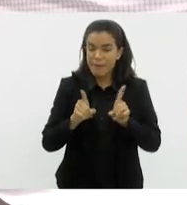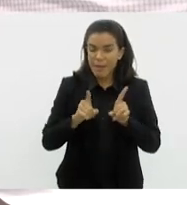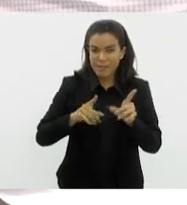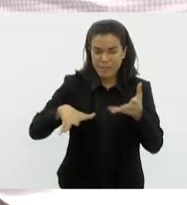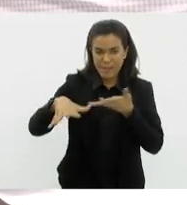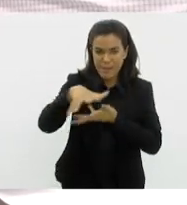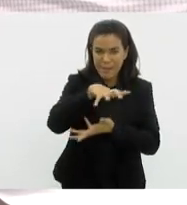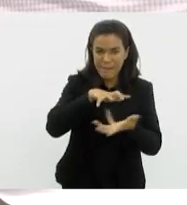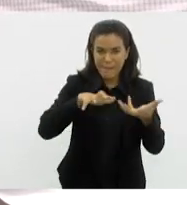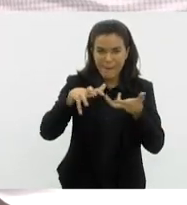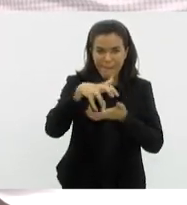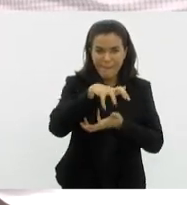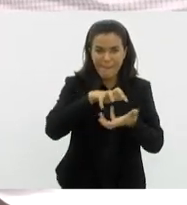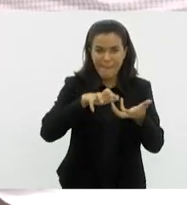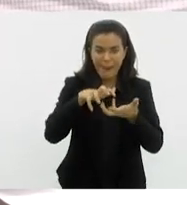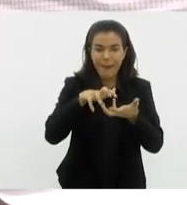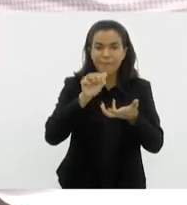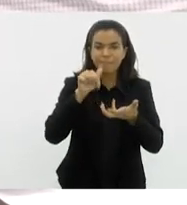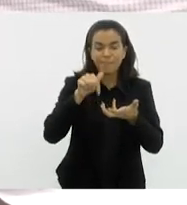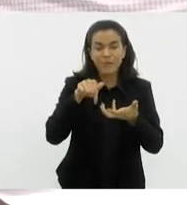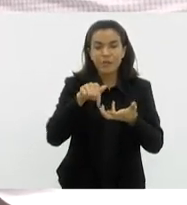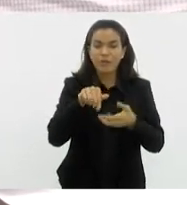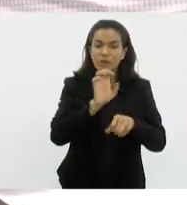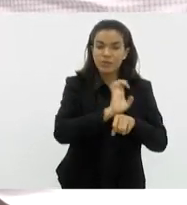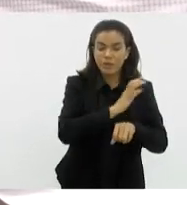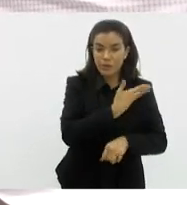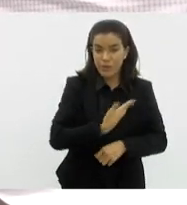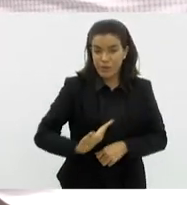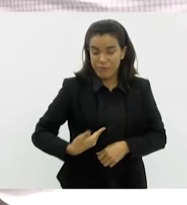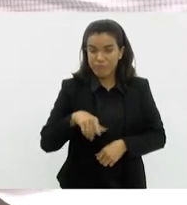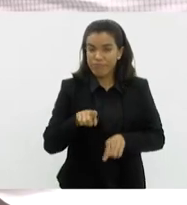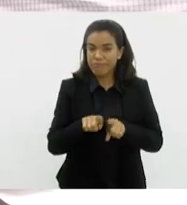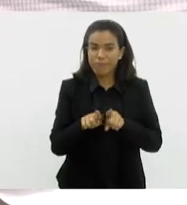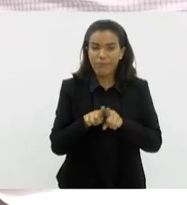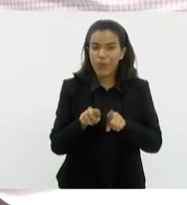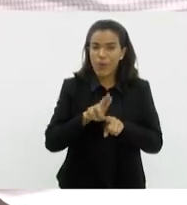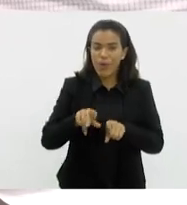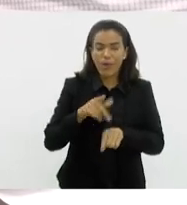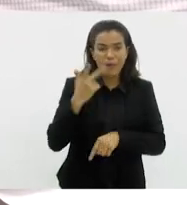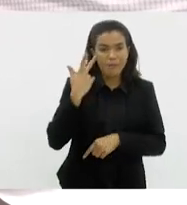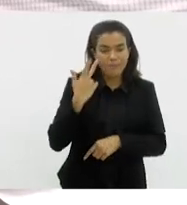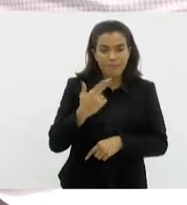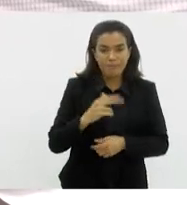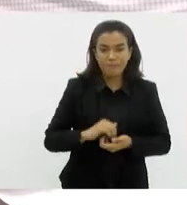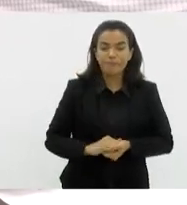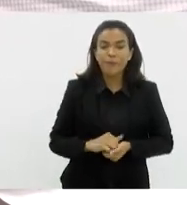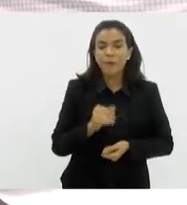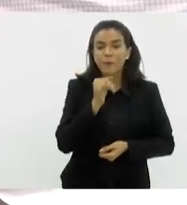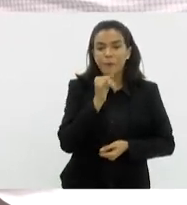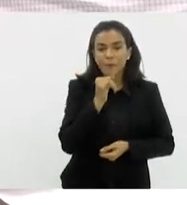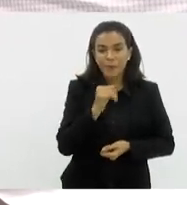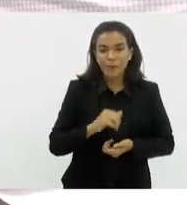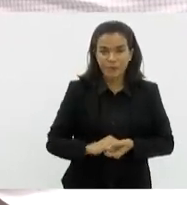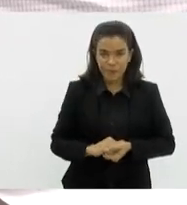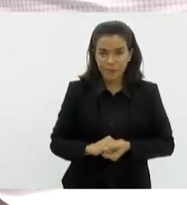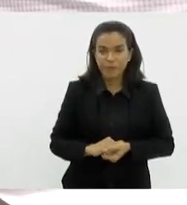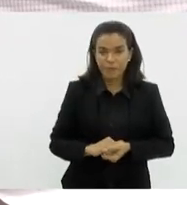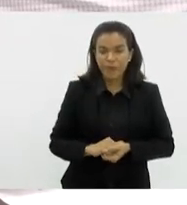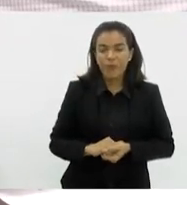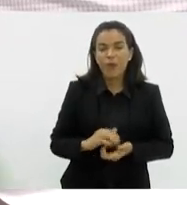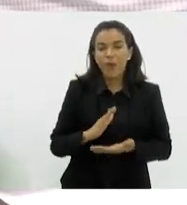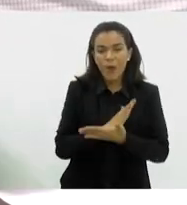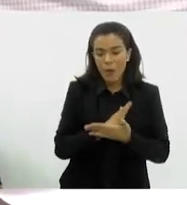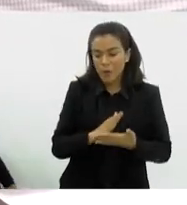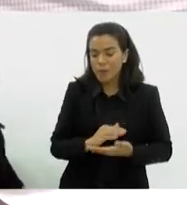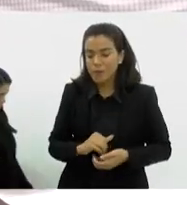confusão entre Estado e governo não é uma confusão boa. Porque, então, por exemplo, alguns